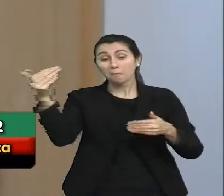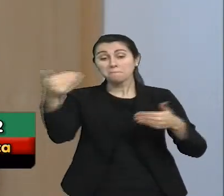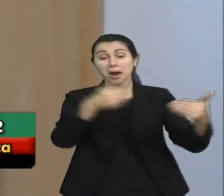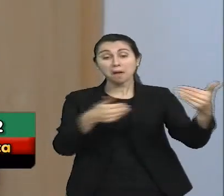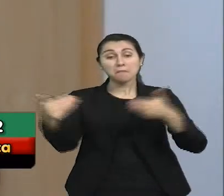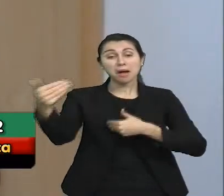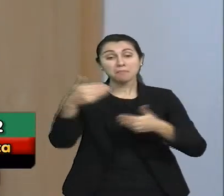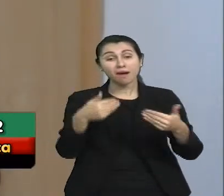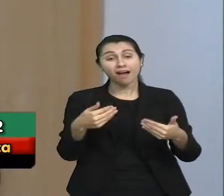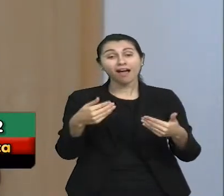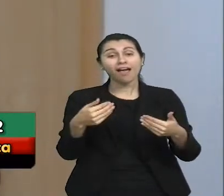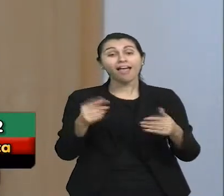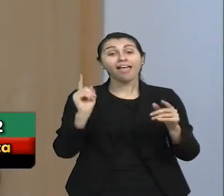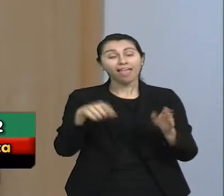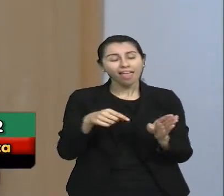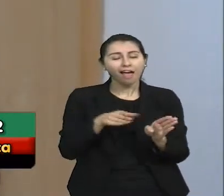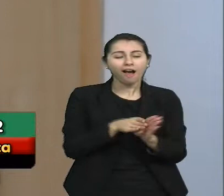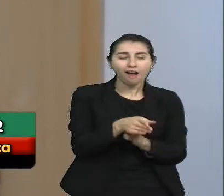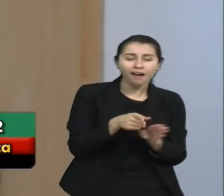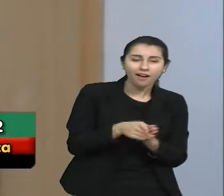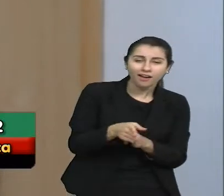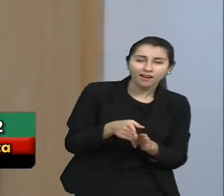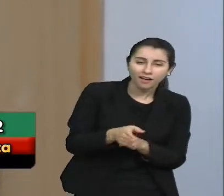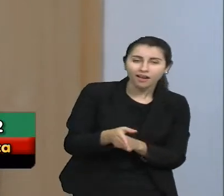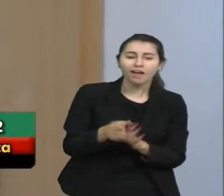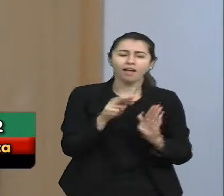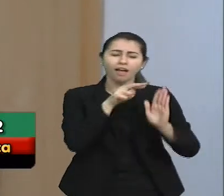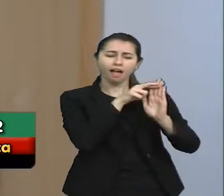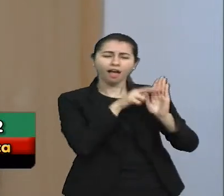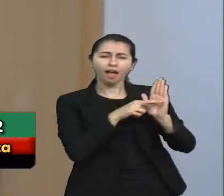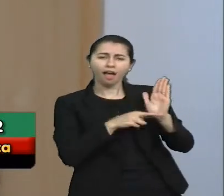instrução, uma moral a se seguir.